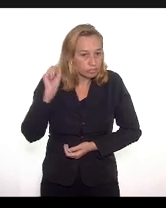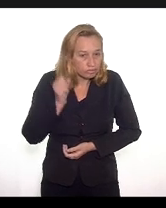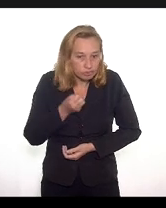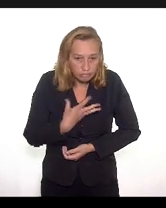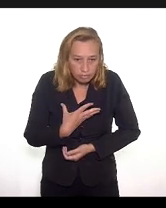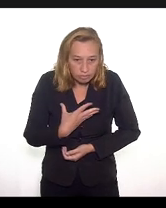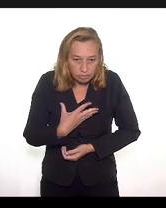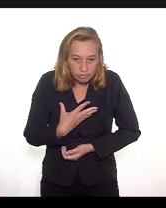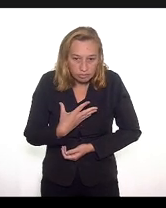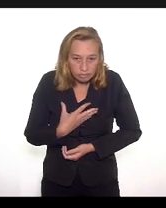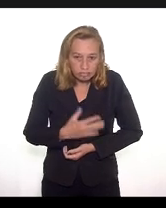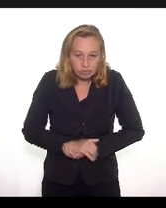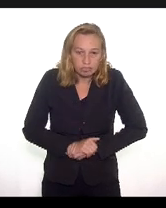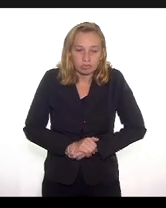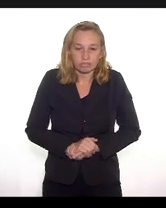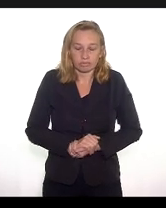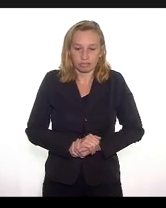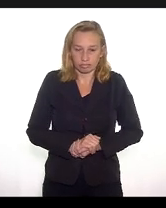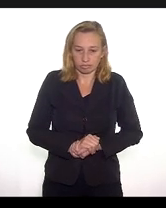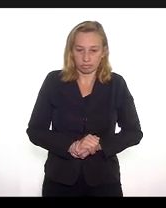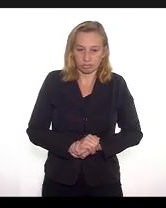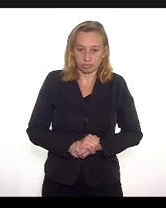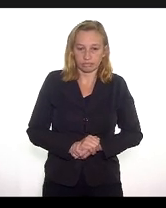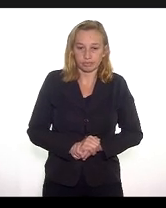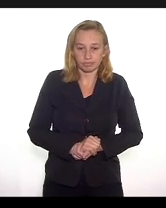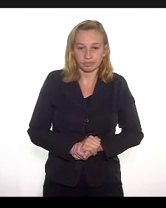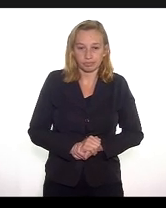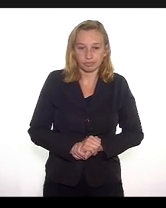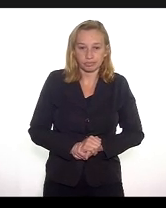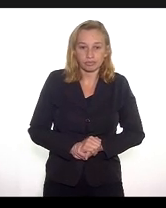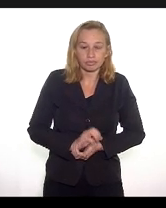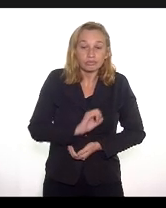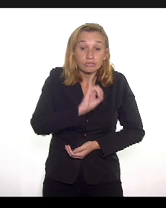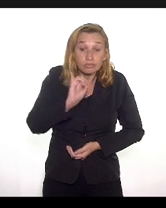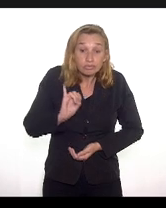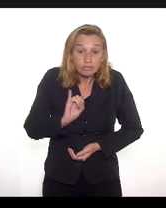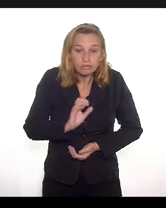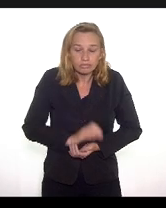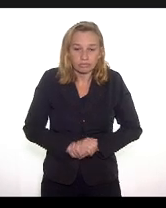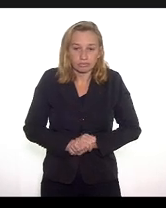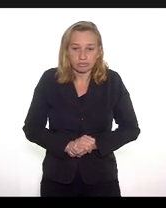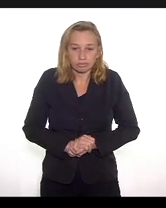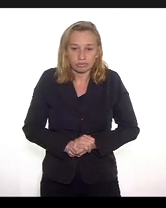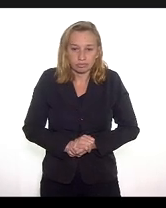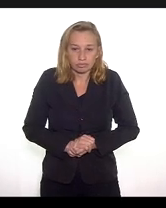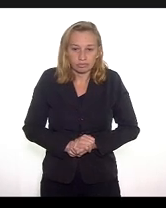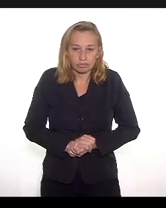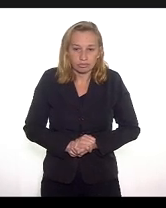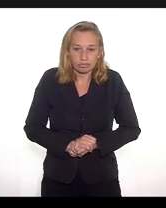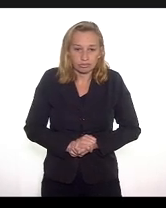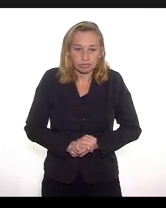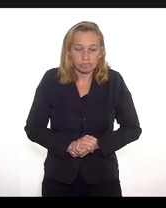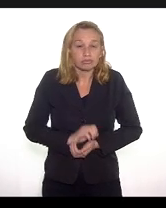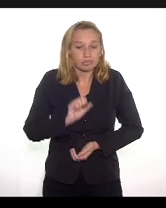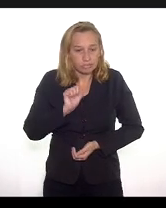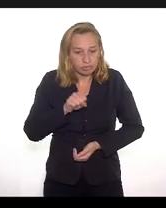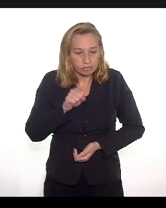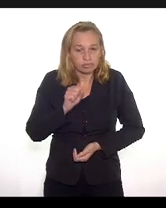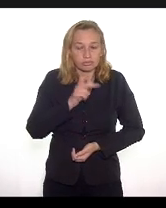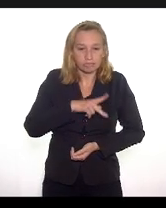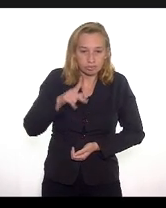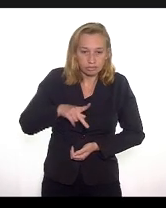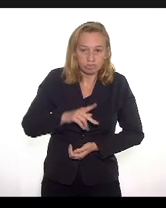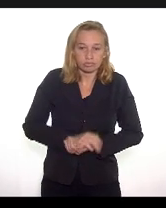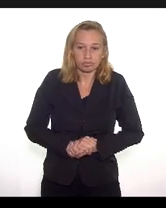Alô? Sim, professor Lima.